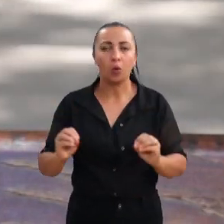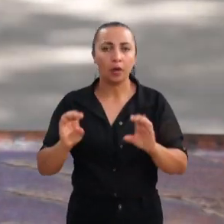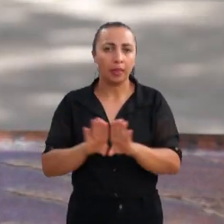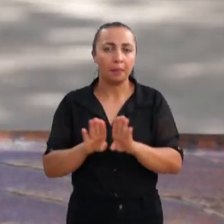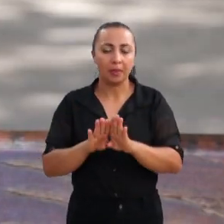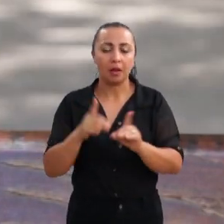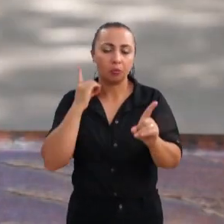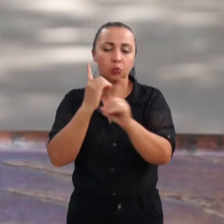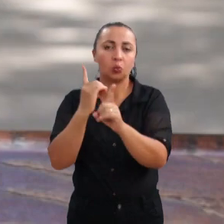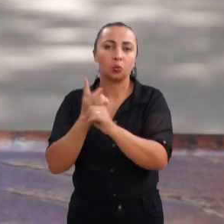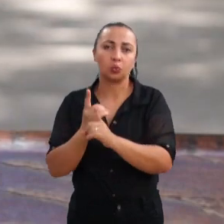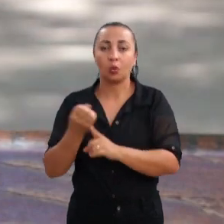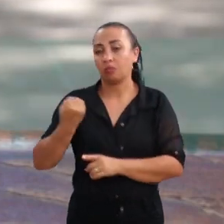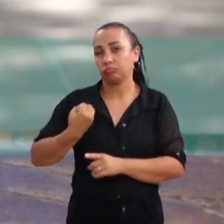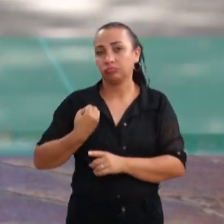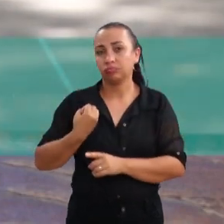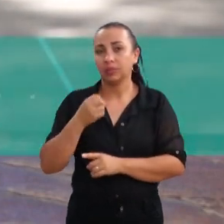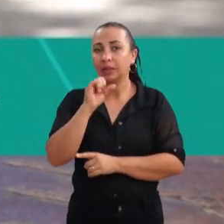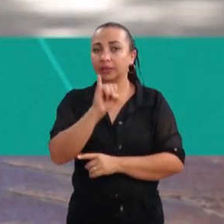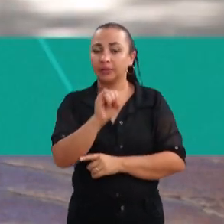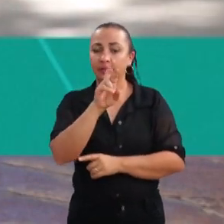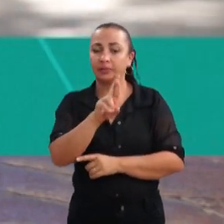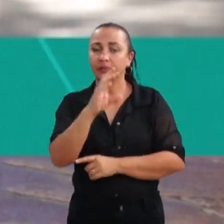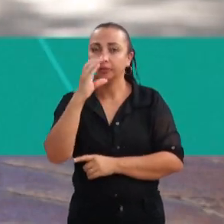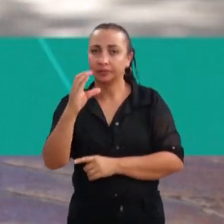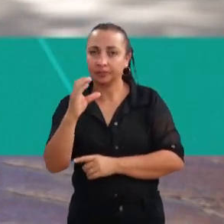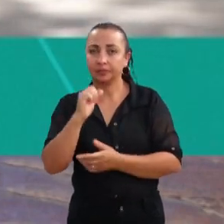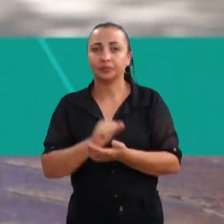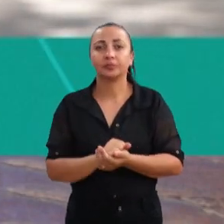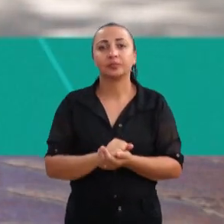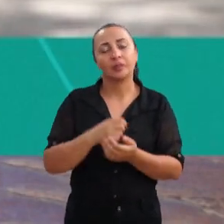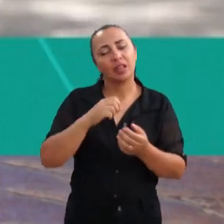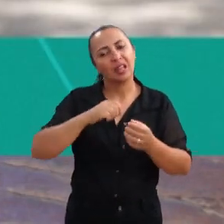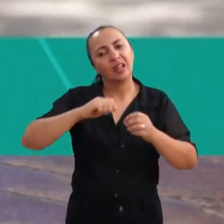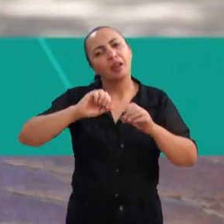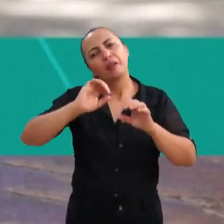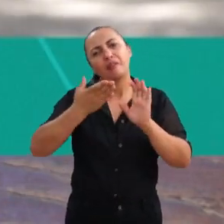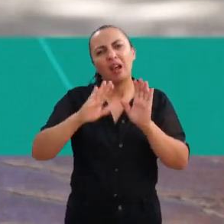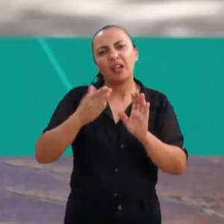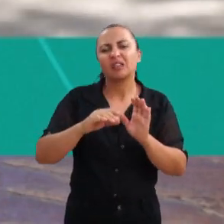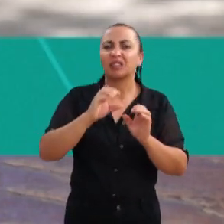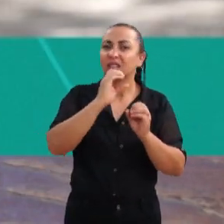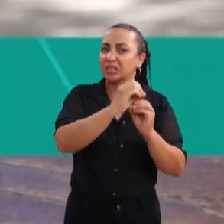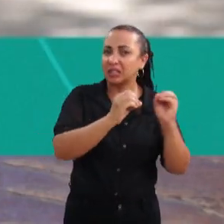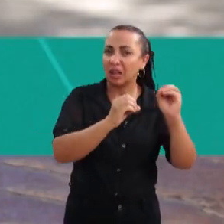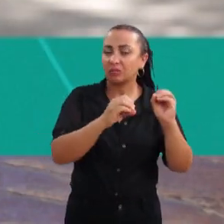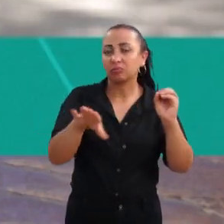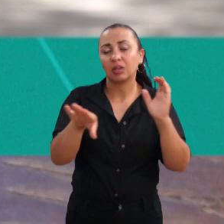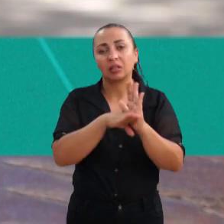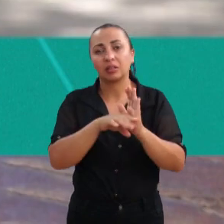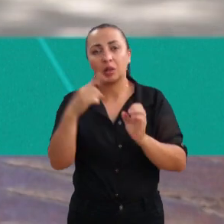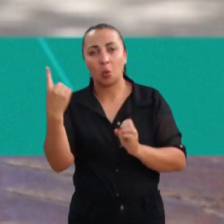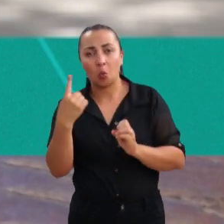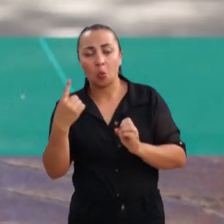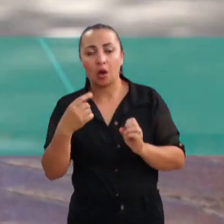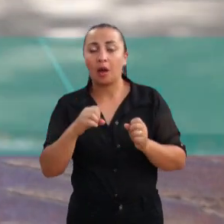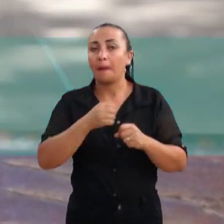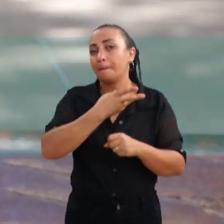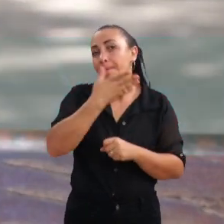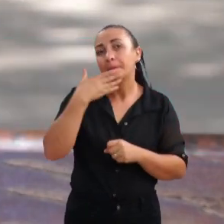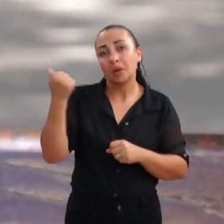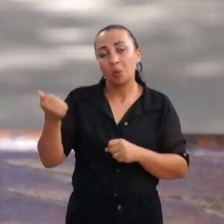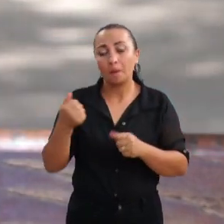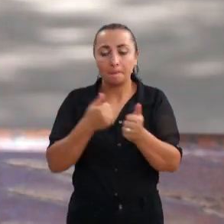a gente chegou a uma métrica, que é o índice IRC, que ele varia entre 0 e 1. E aí, quanto mais perto de